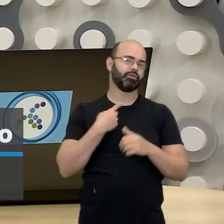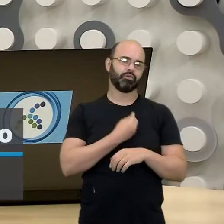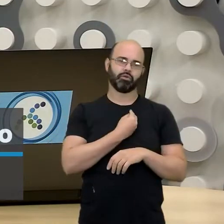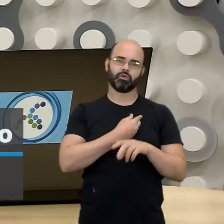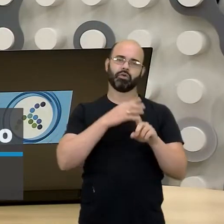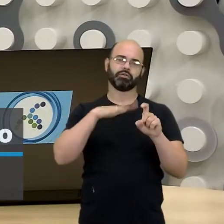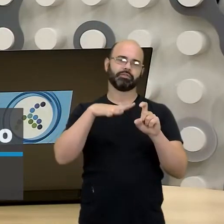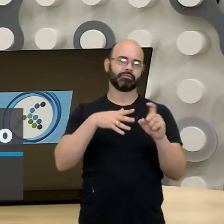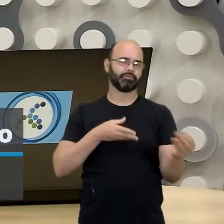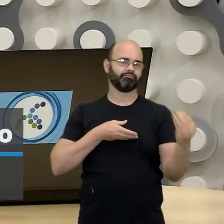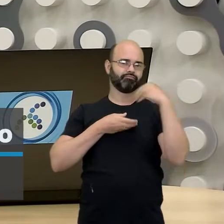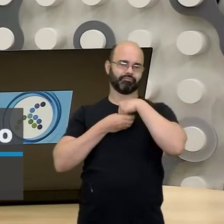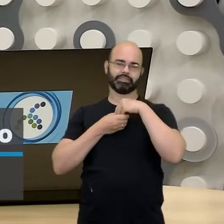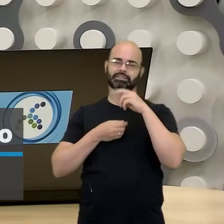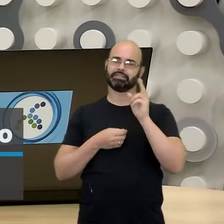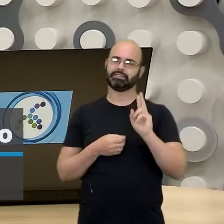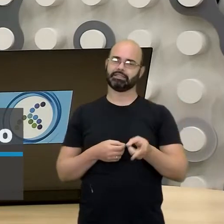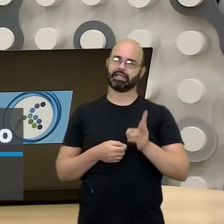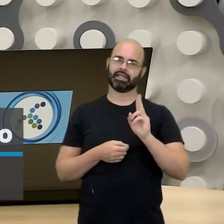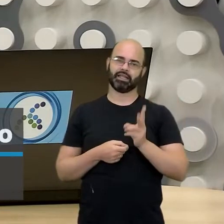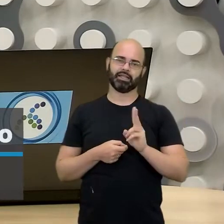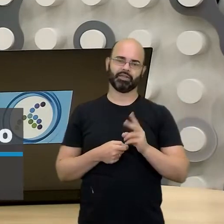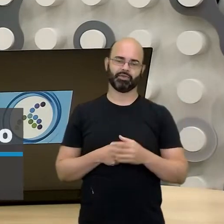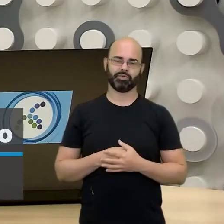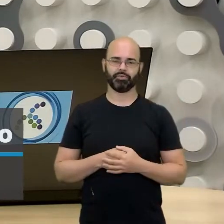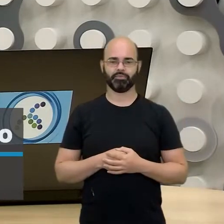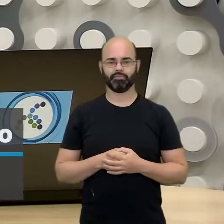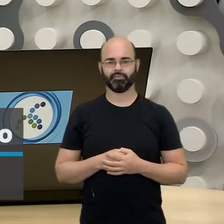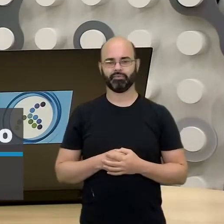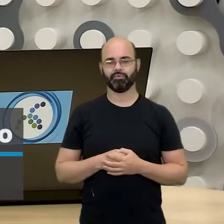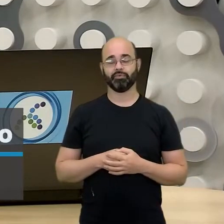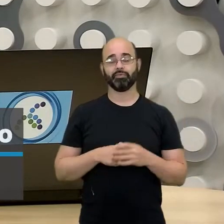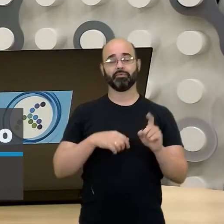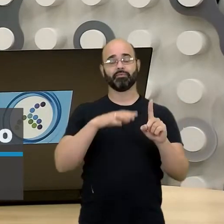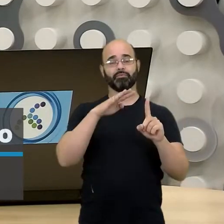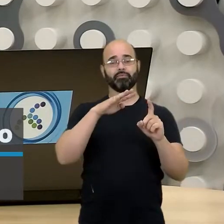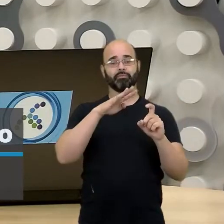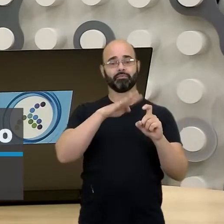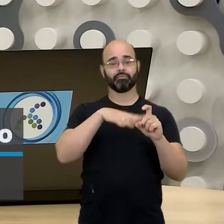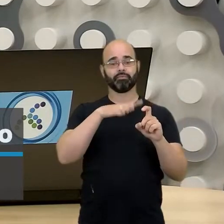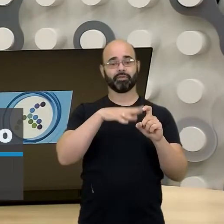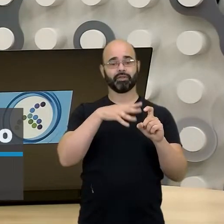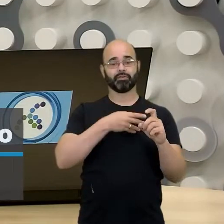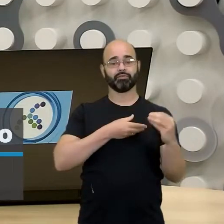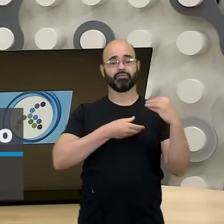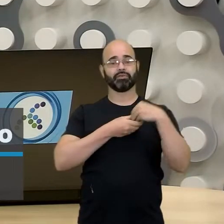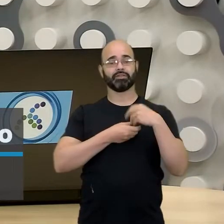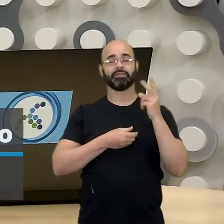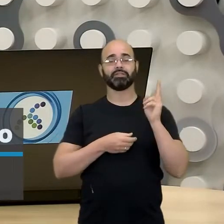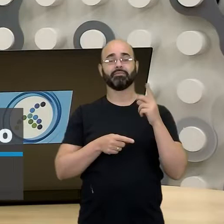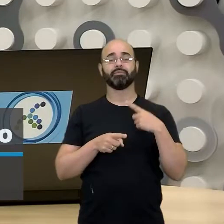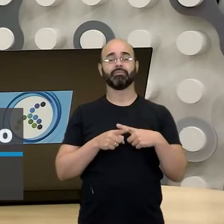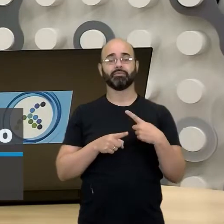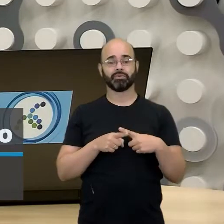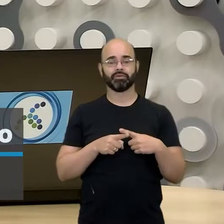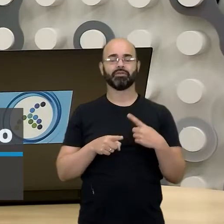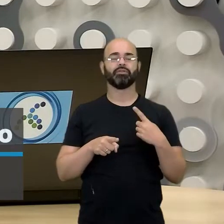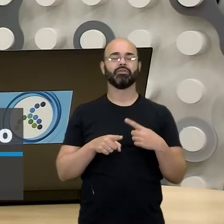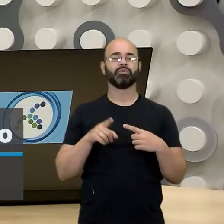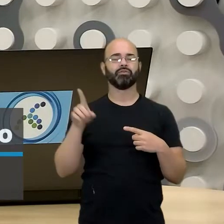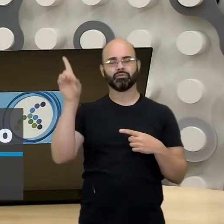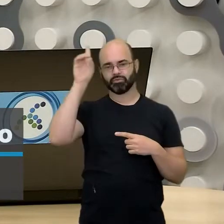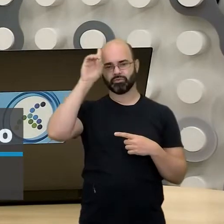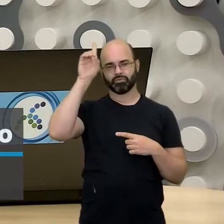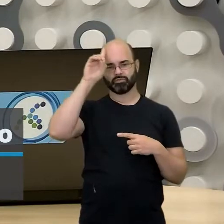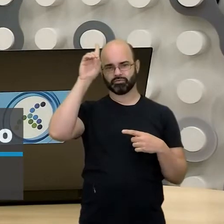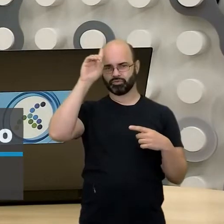viu naquela aula que a gente colocou, o mito vive em nós, porque muita coisa da mitologia a gente aplica no dia a dia. Até